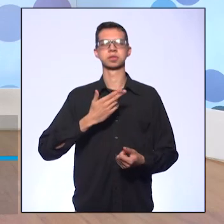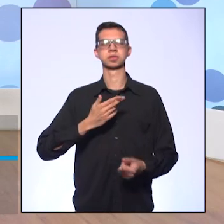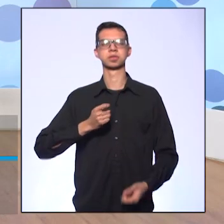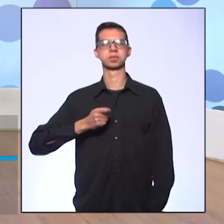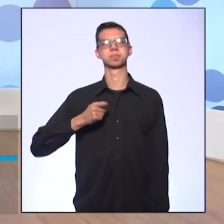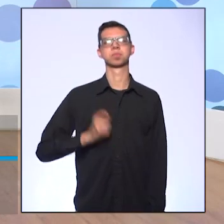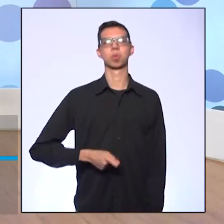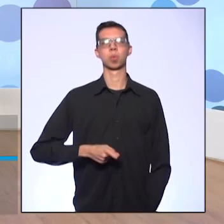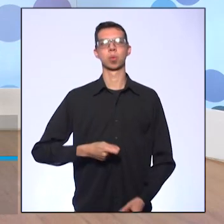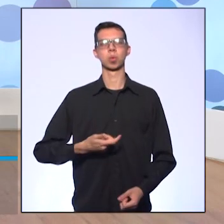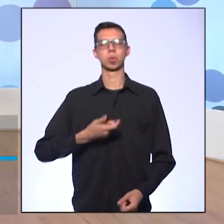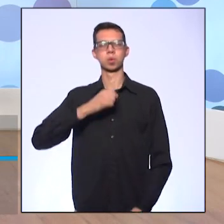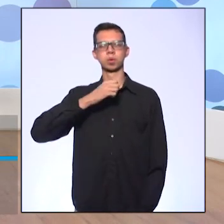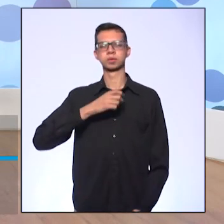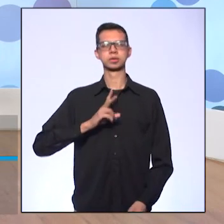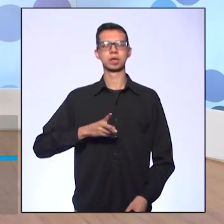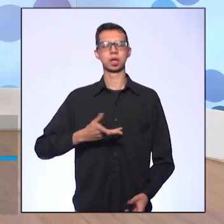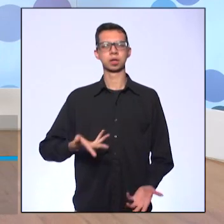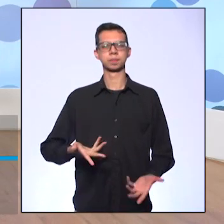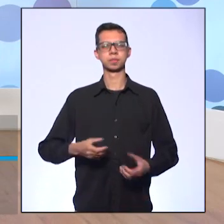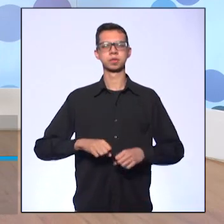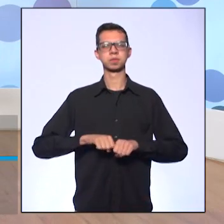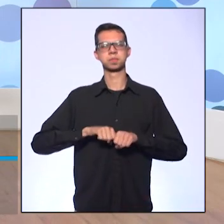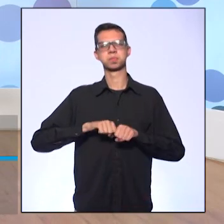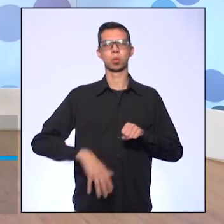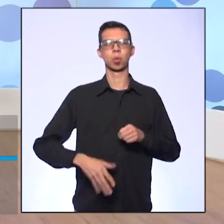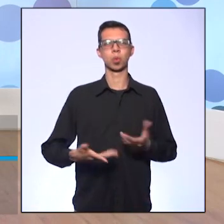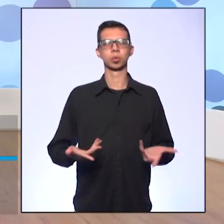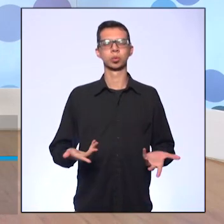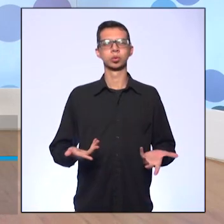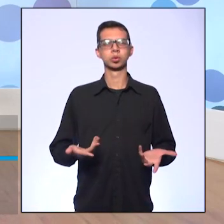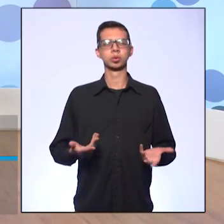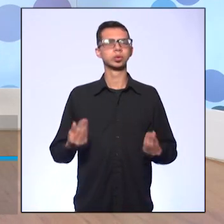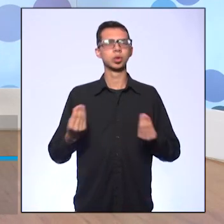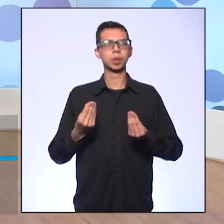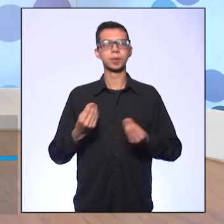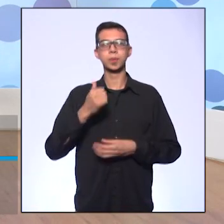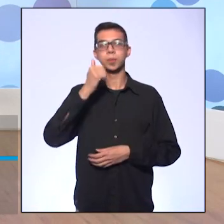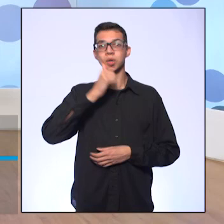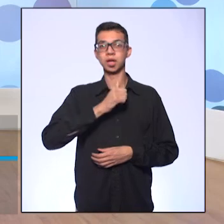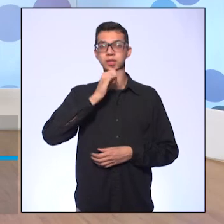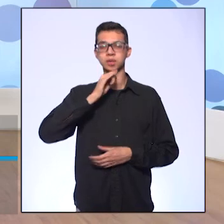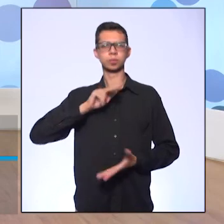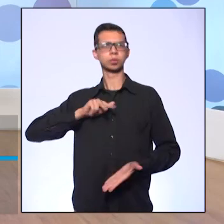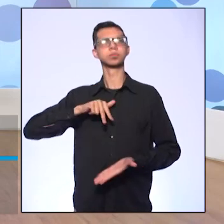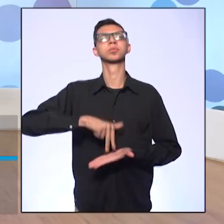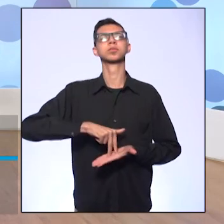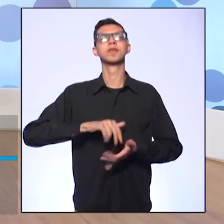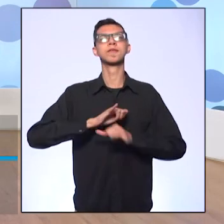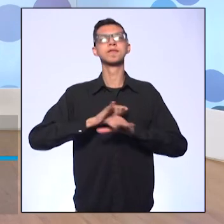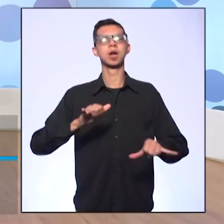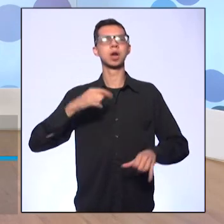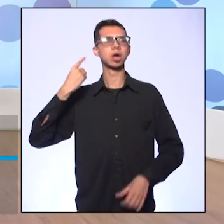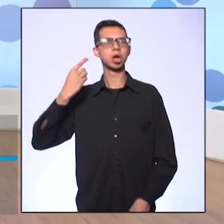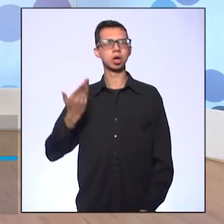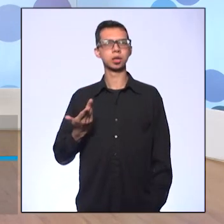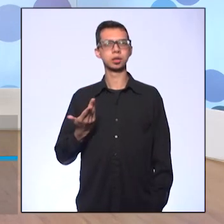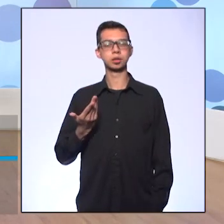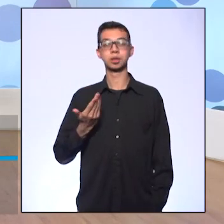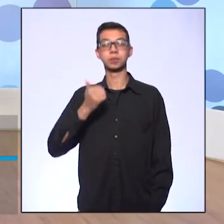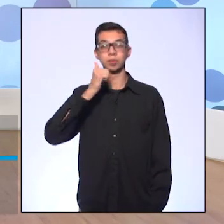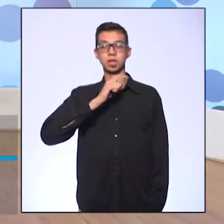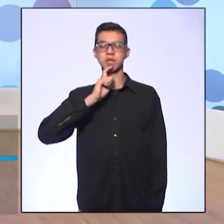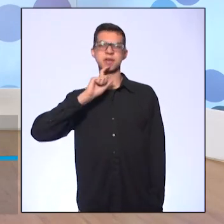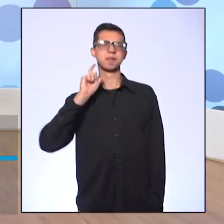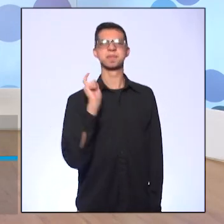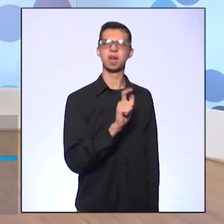coisas. E a mulher que fala muito é louca, se ela se posiciona, ela é tida como louca. Não, já saiu da Isso, da mulher não fala palavrão. Ali, né? Tá de TPM. Meu, Isso,